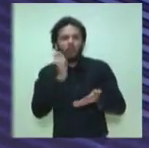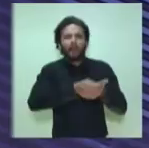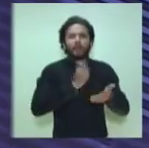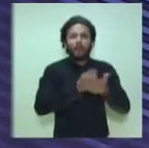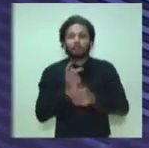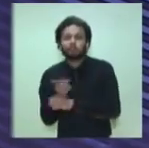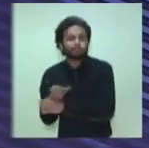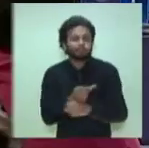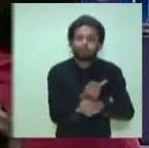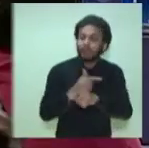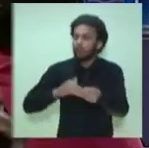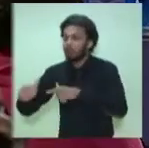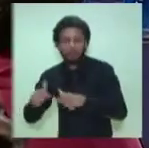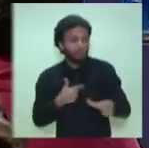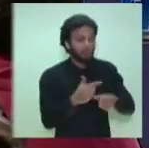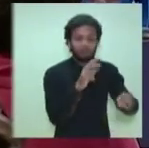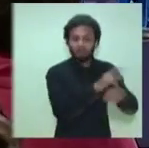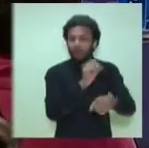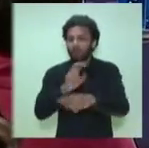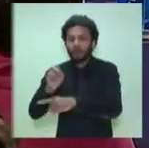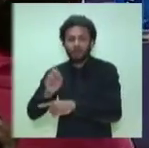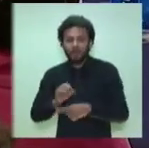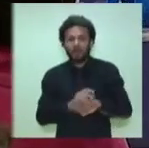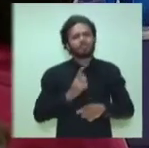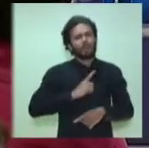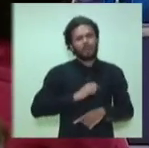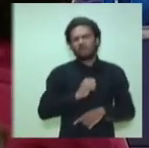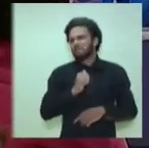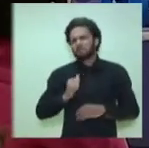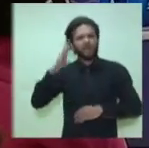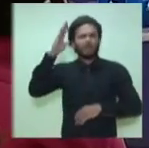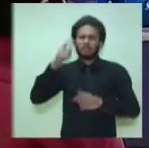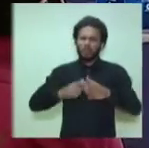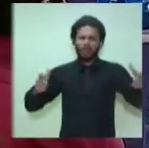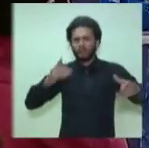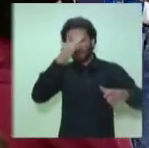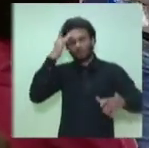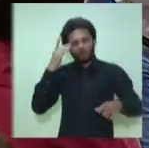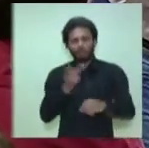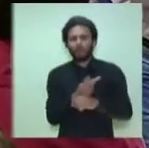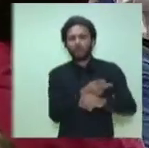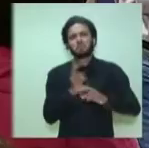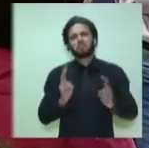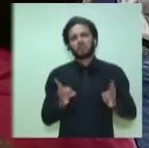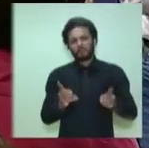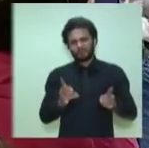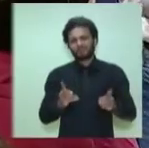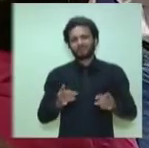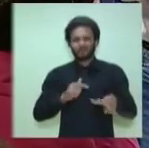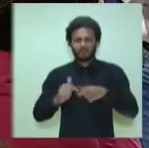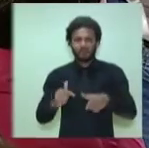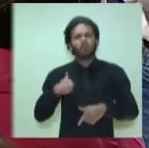não encontra, que são centenas de pessoas atrás do mesmo emprego. Portanto, eu penso muito em que nós temos que ter